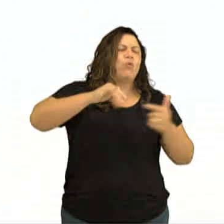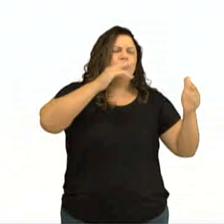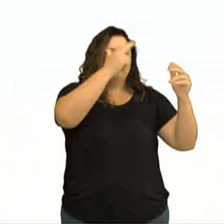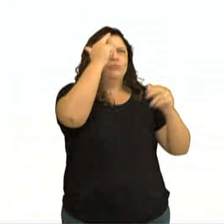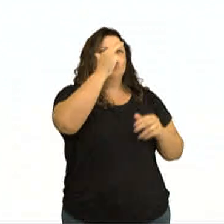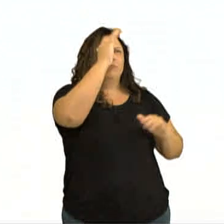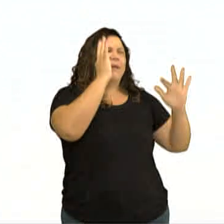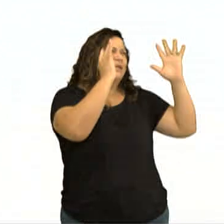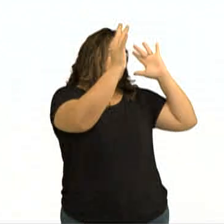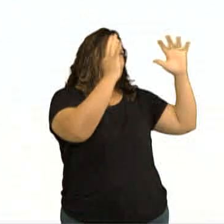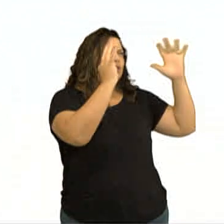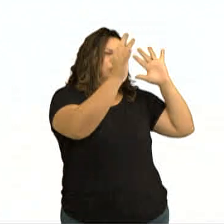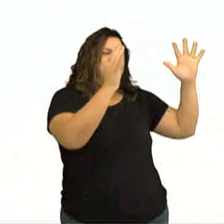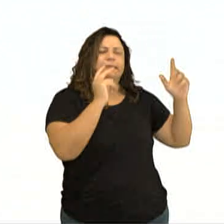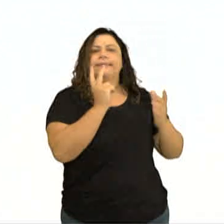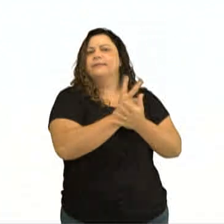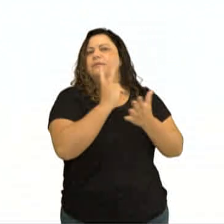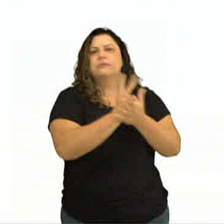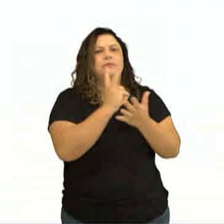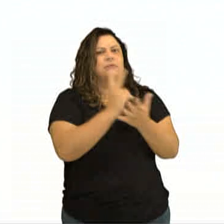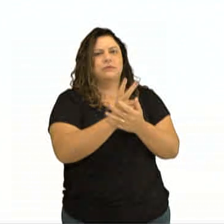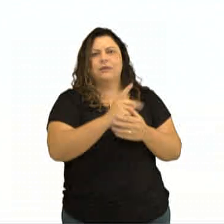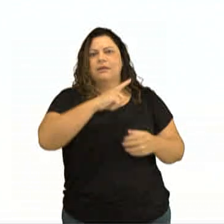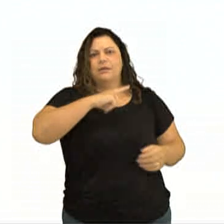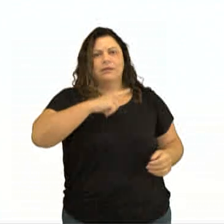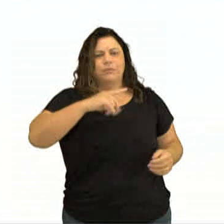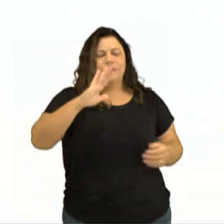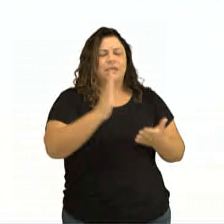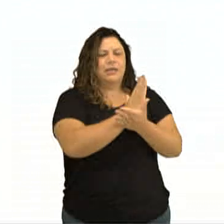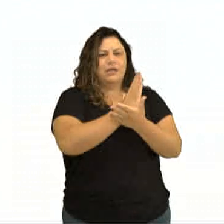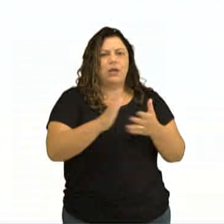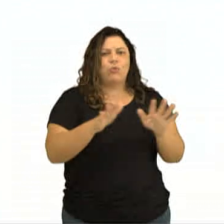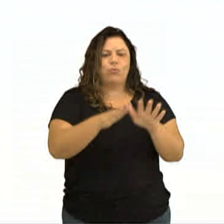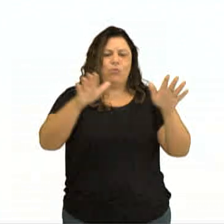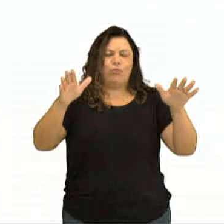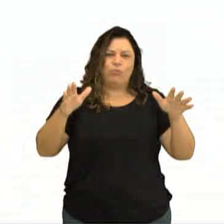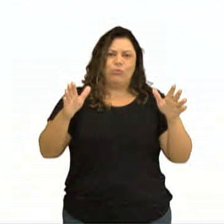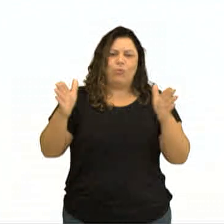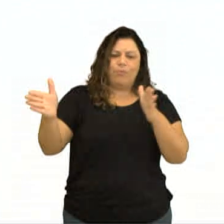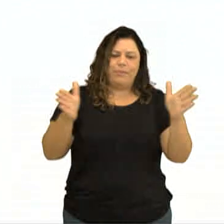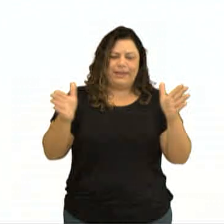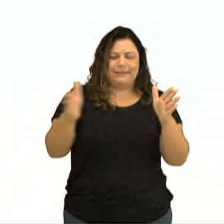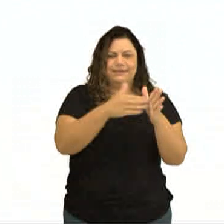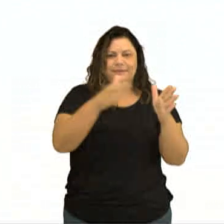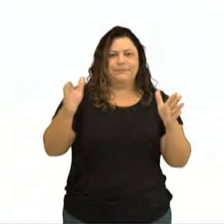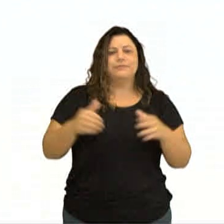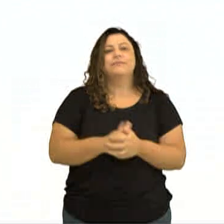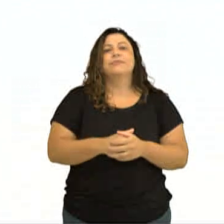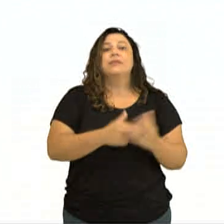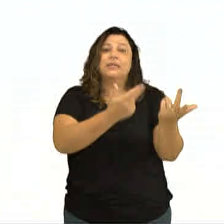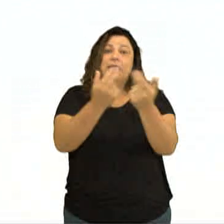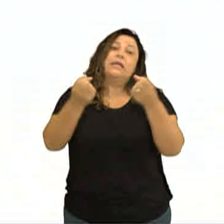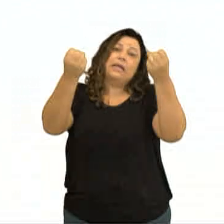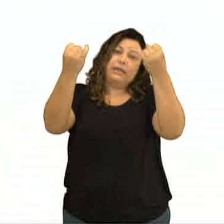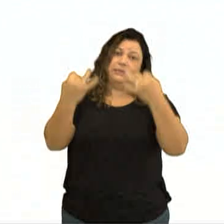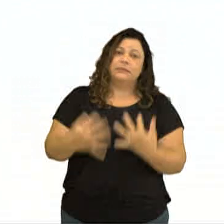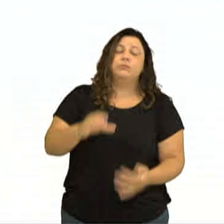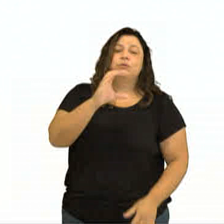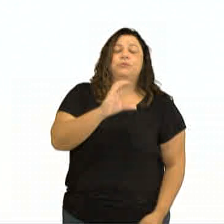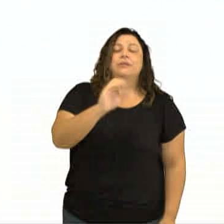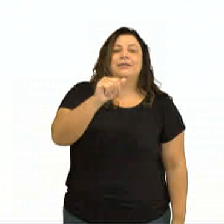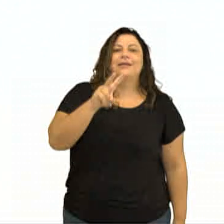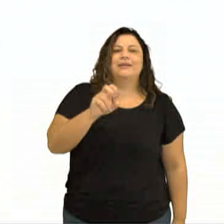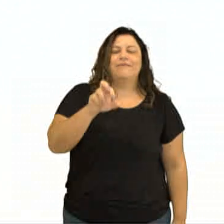seu retorno. Sempre tem algo como uma passagem. Ela cita aí a caverna de Platão, em que as pessoas saem